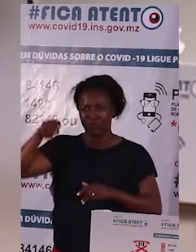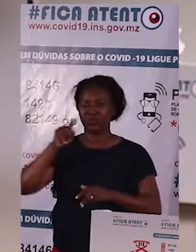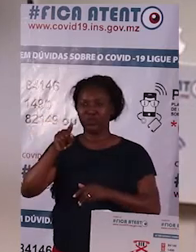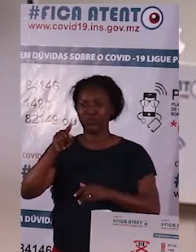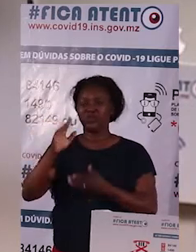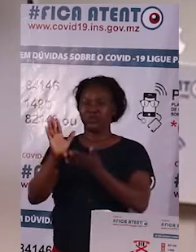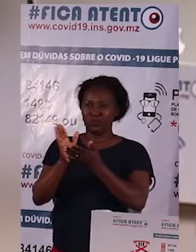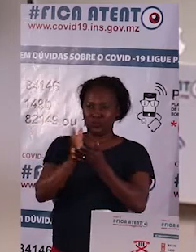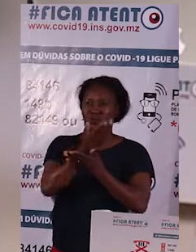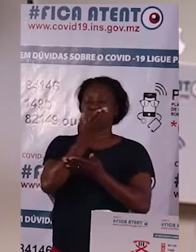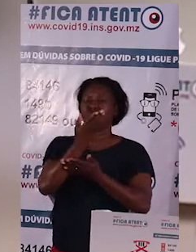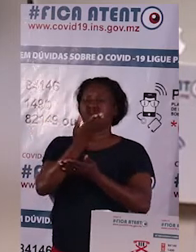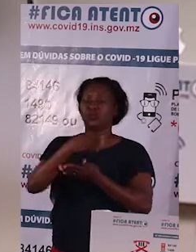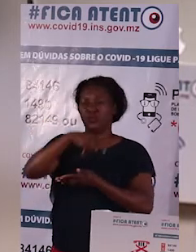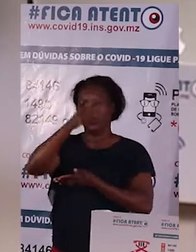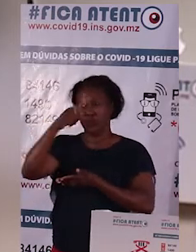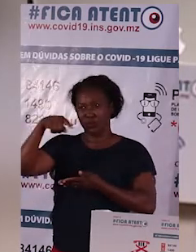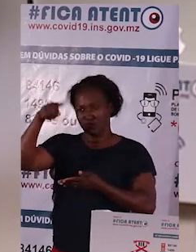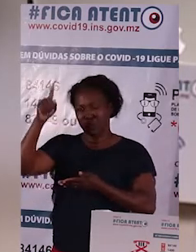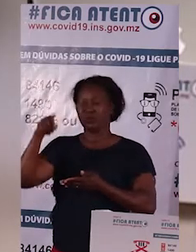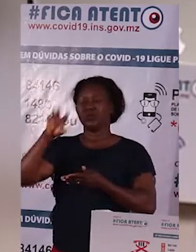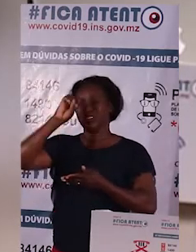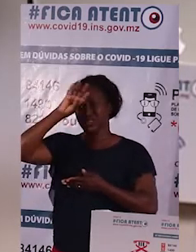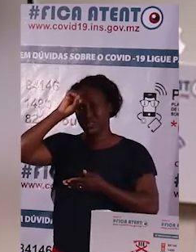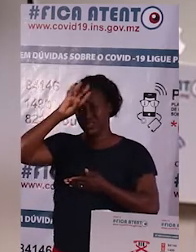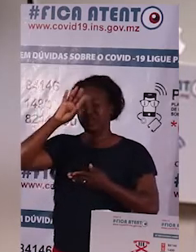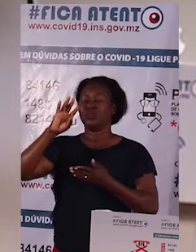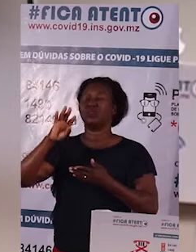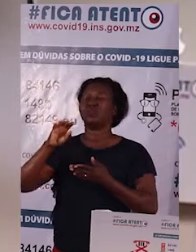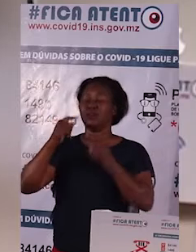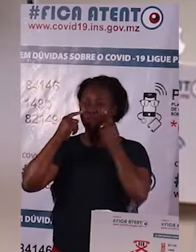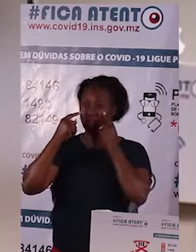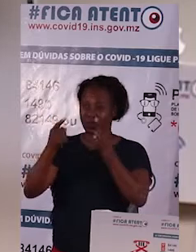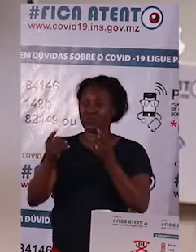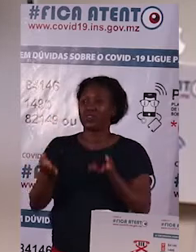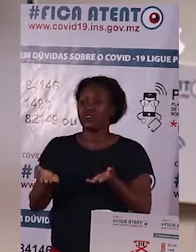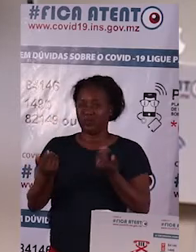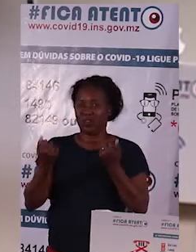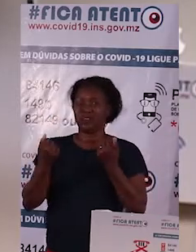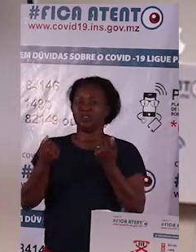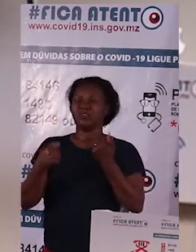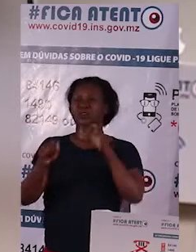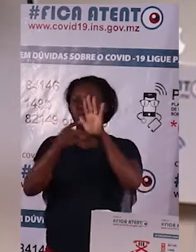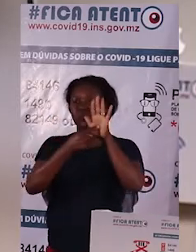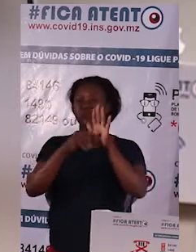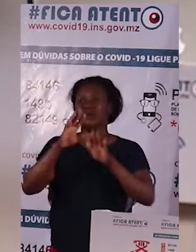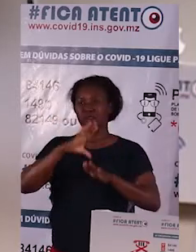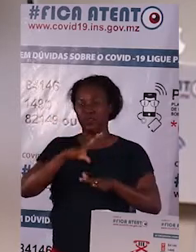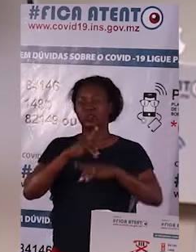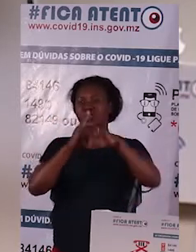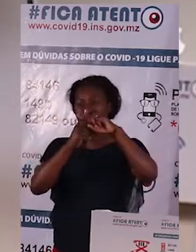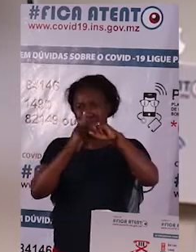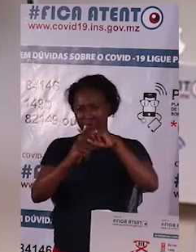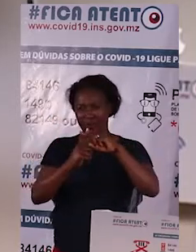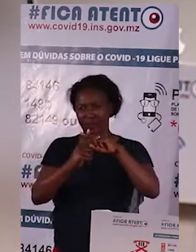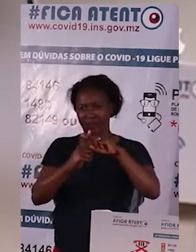retirar a curva da África do Sul para que as outras curvas fiquem mais visíveis. Aqui está este diapositivo, onde